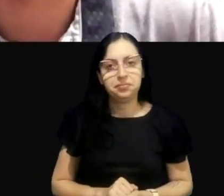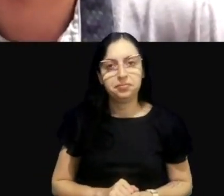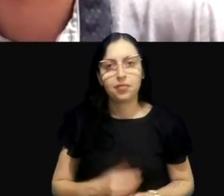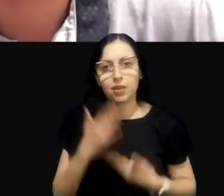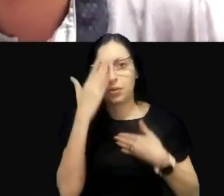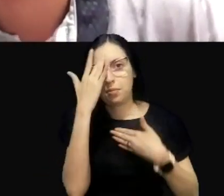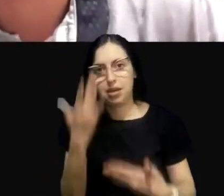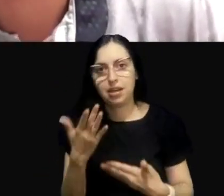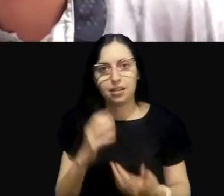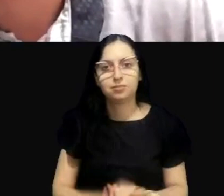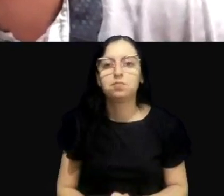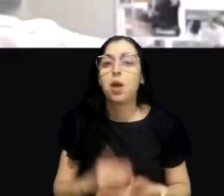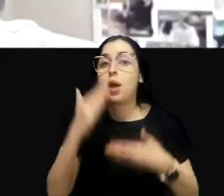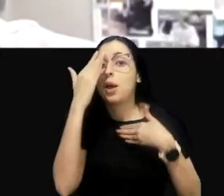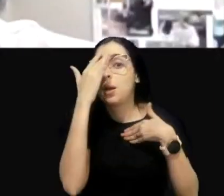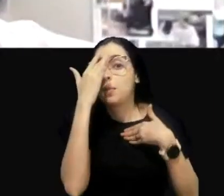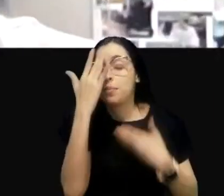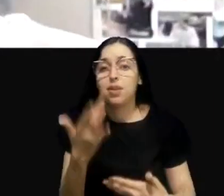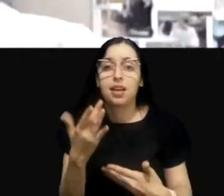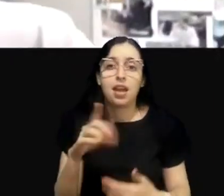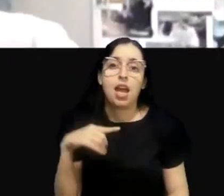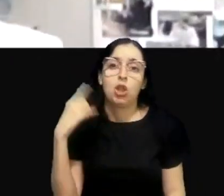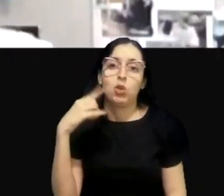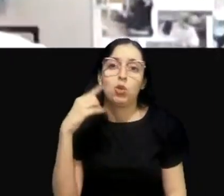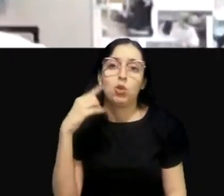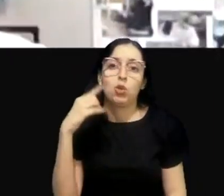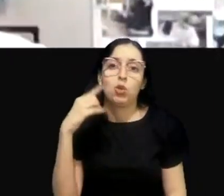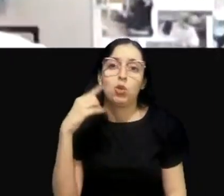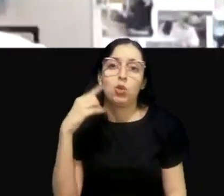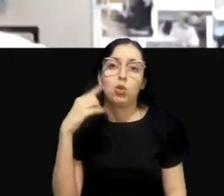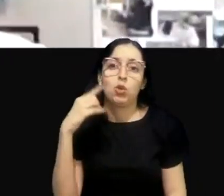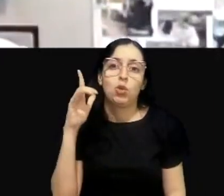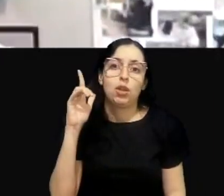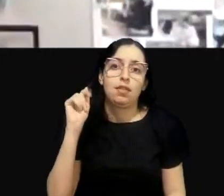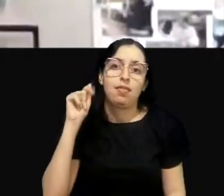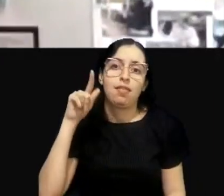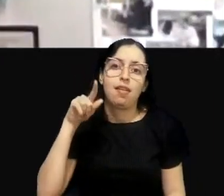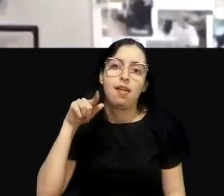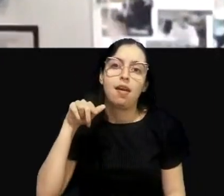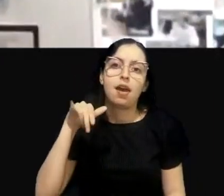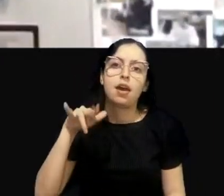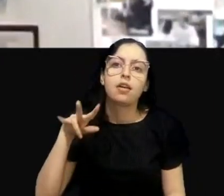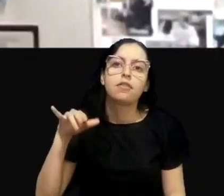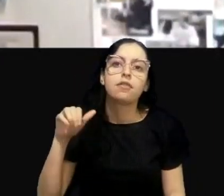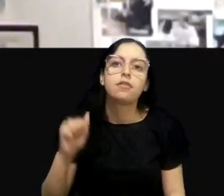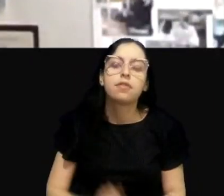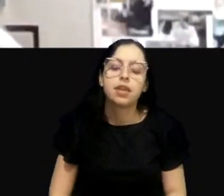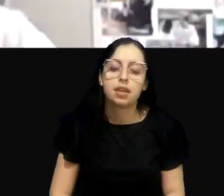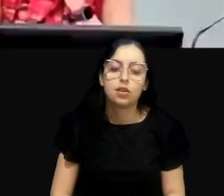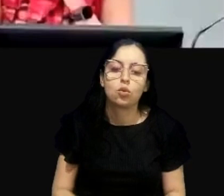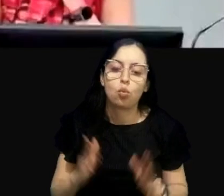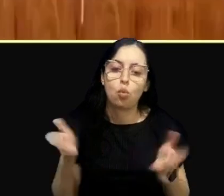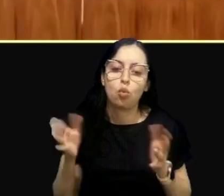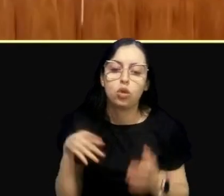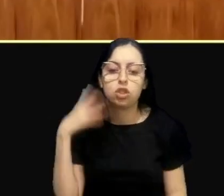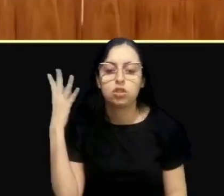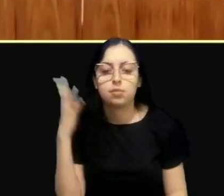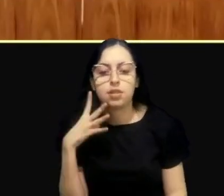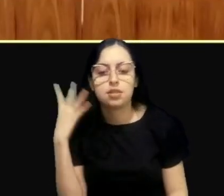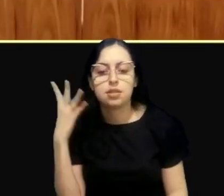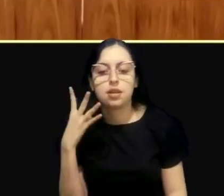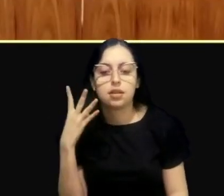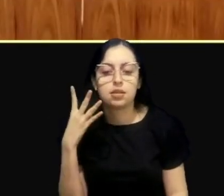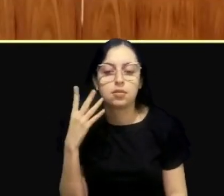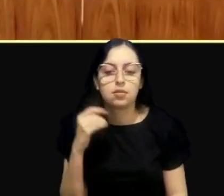Obrigado. Muito obrigada, doutor Davi. O slide deixa a tela. Hoje, enquanto o senhor falava, quando o senhor apresentou aquele,